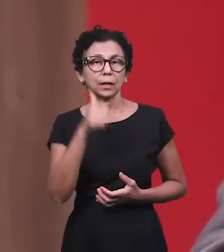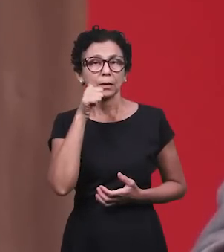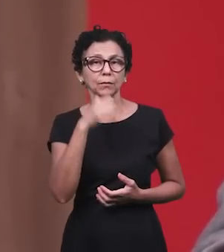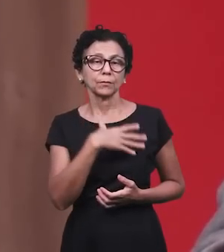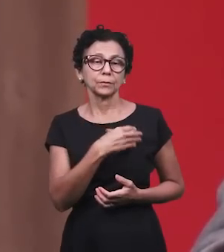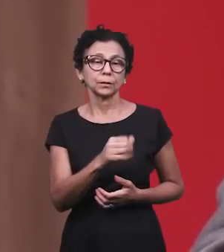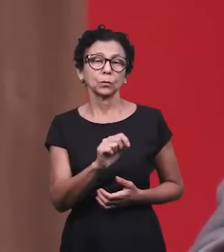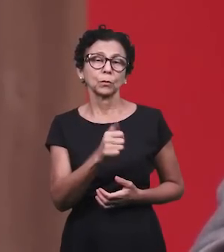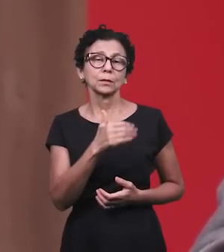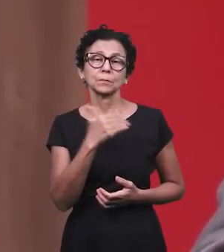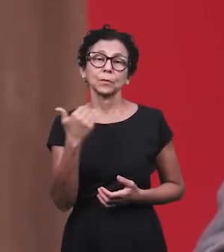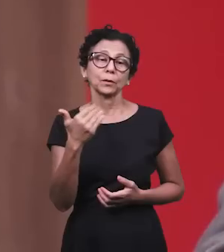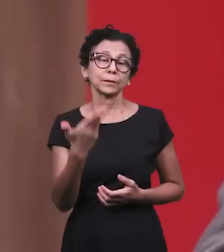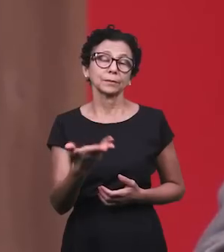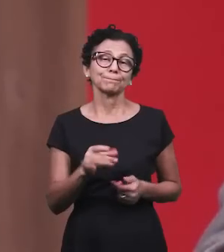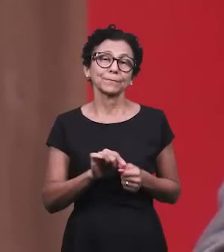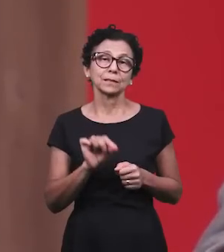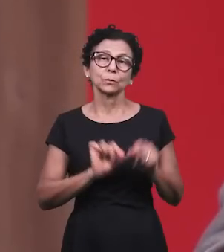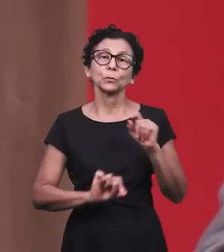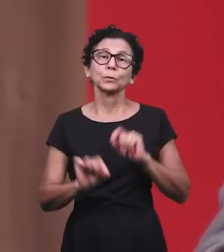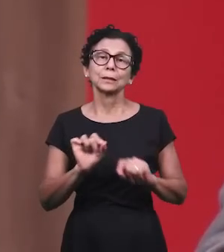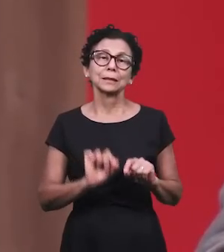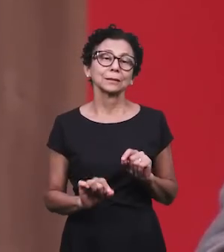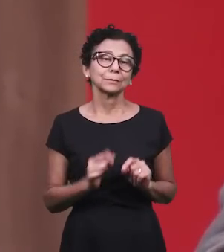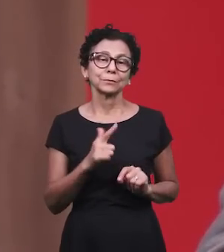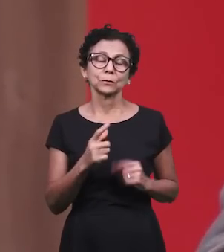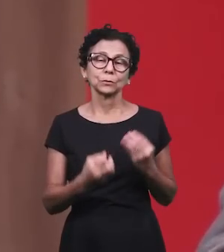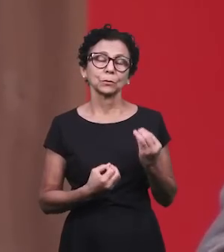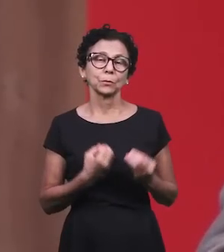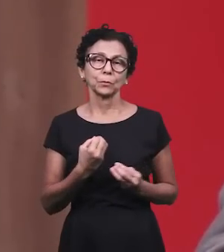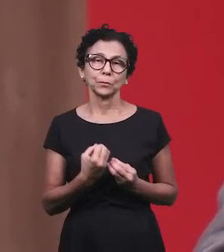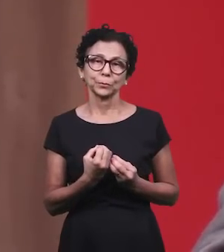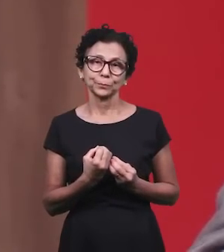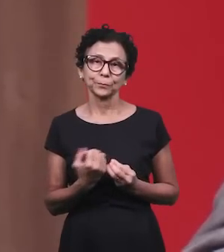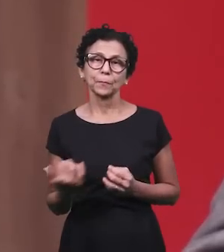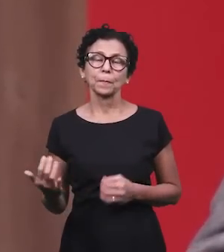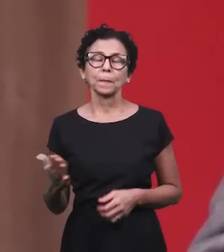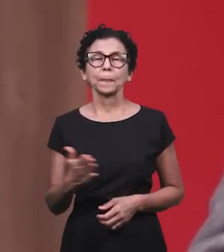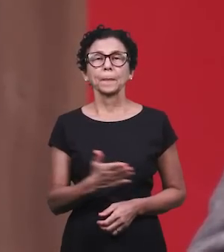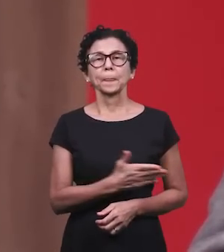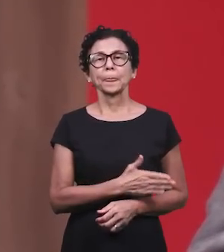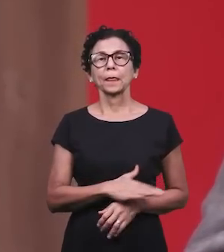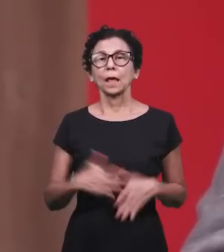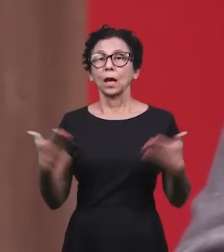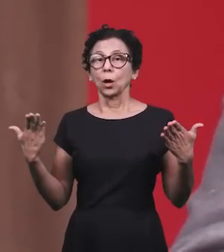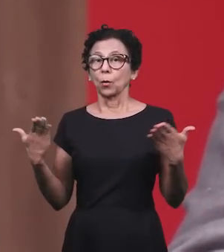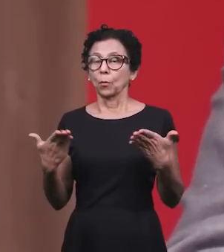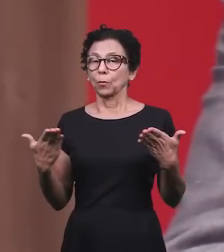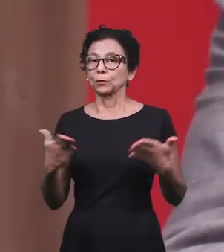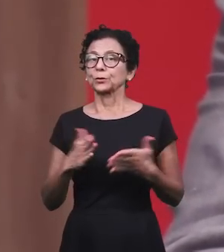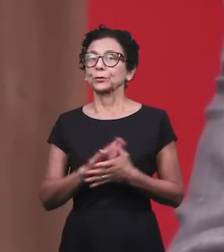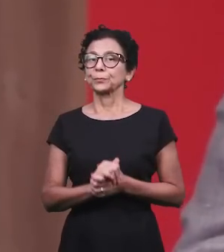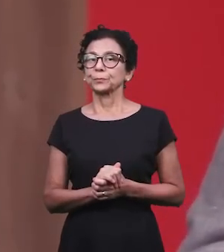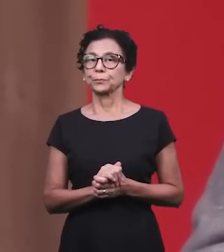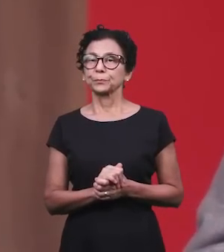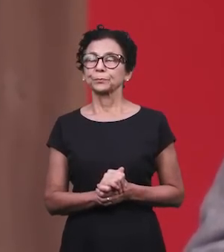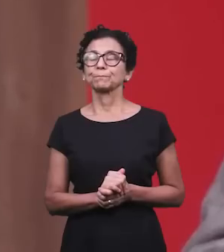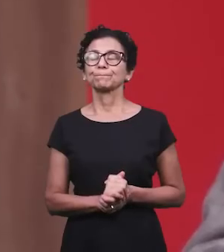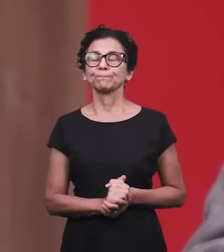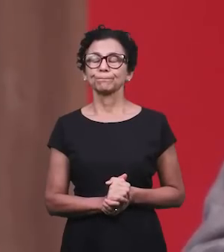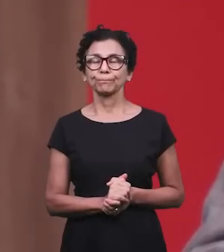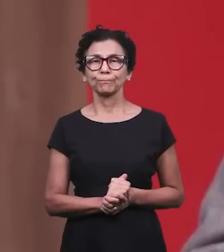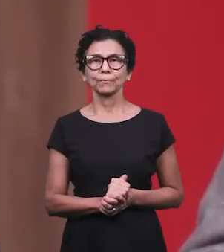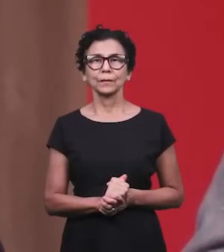Marcelo, porque é uma idade de adolescência, né? De